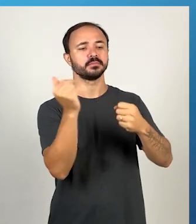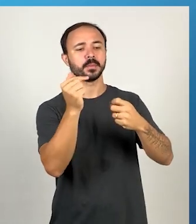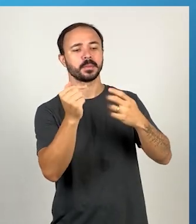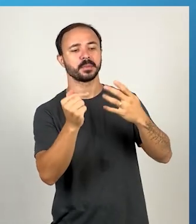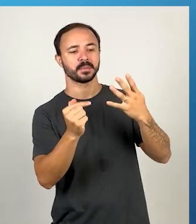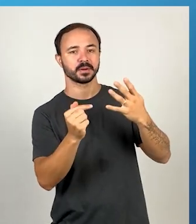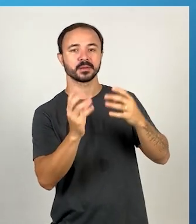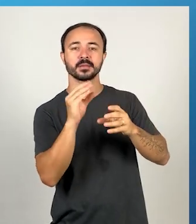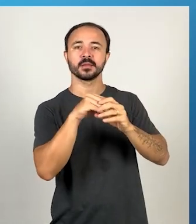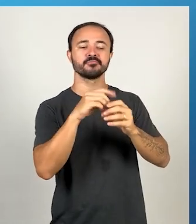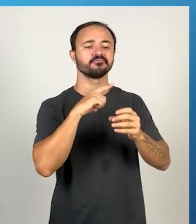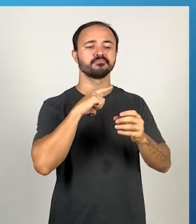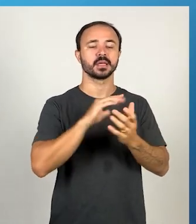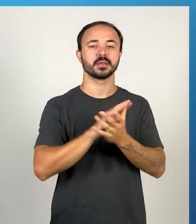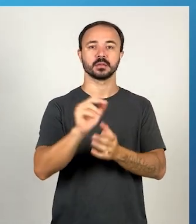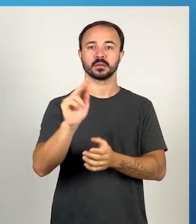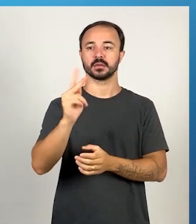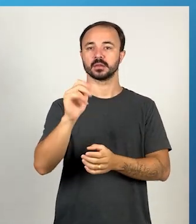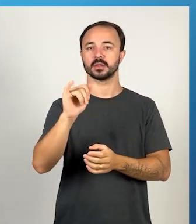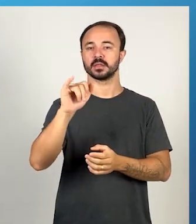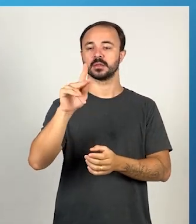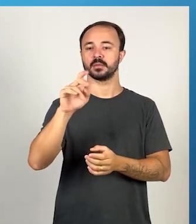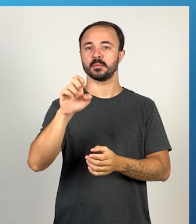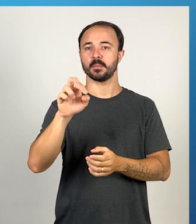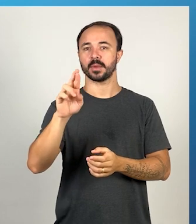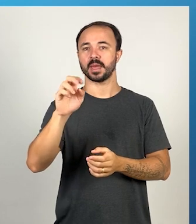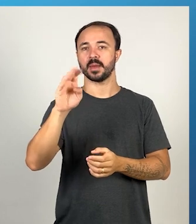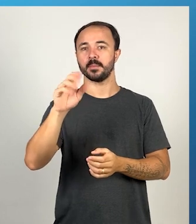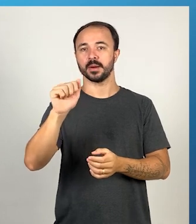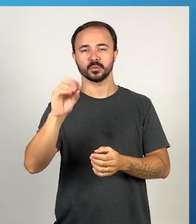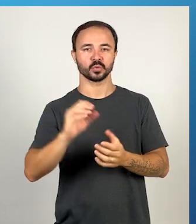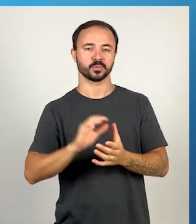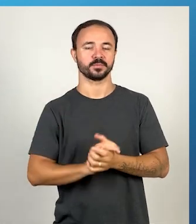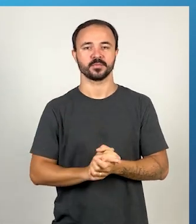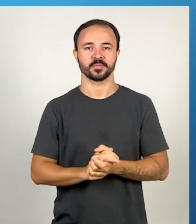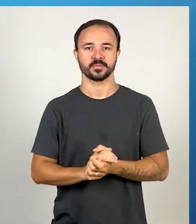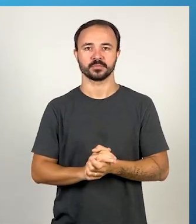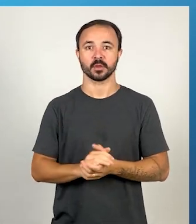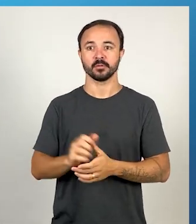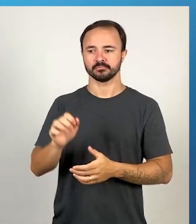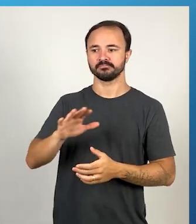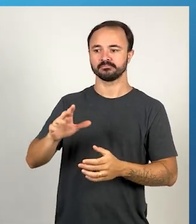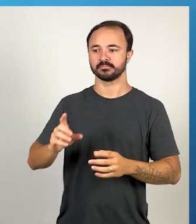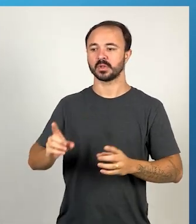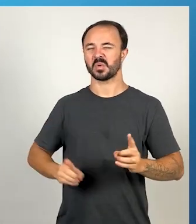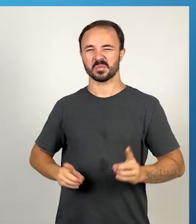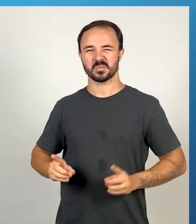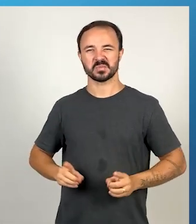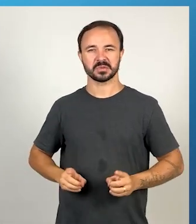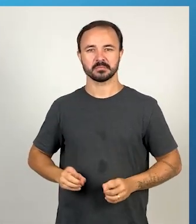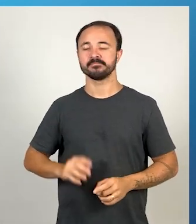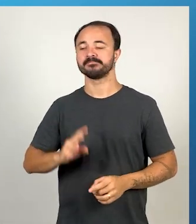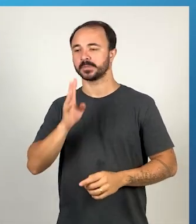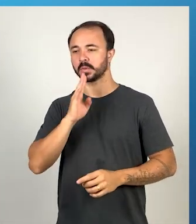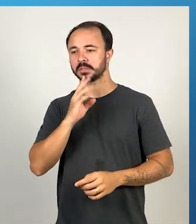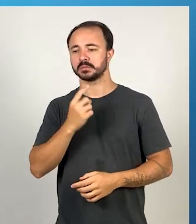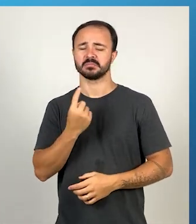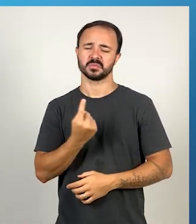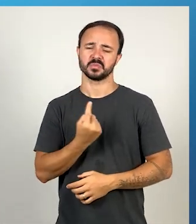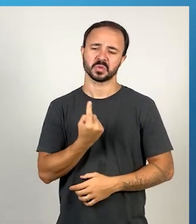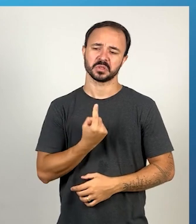a figura de linguagem hipérbato. Os seus primos conheciam a solidão. Letra